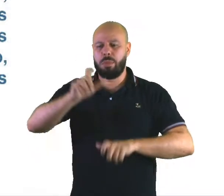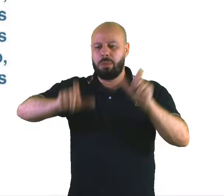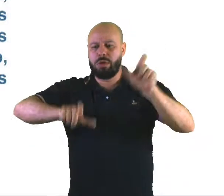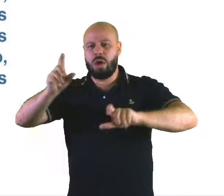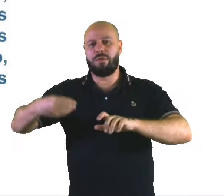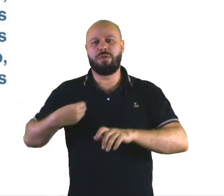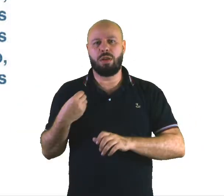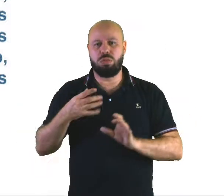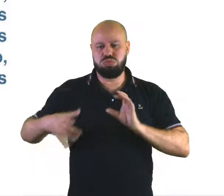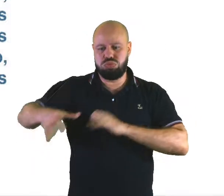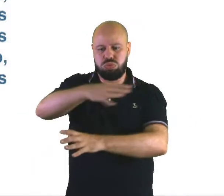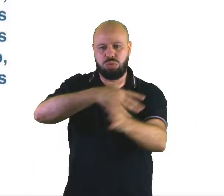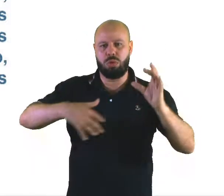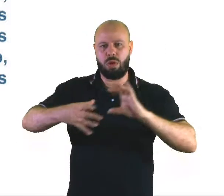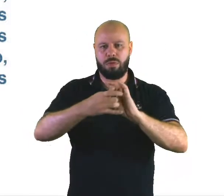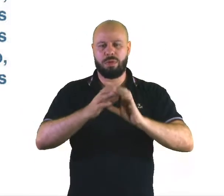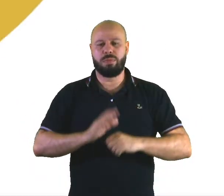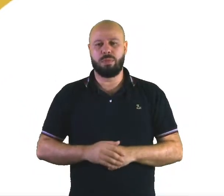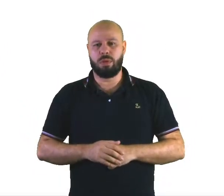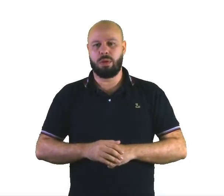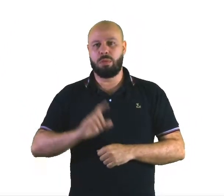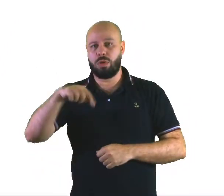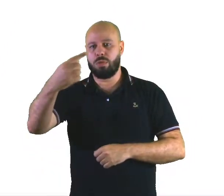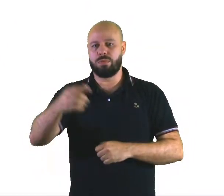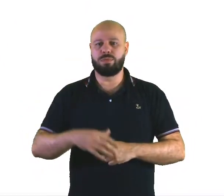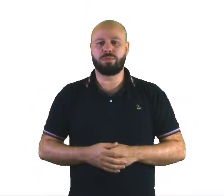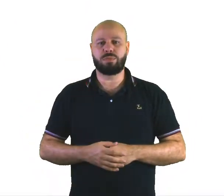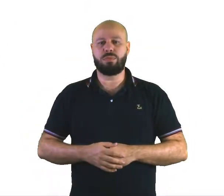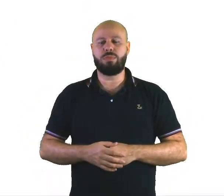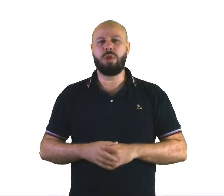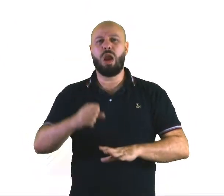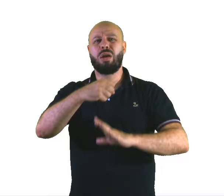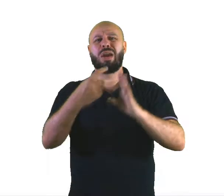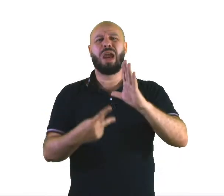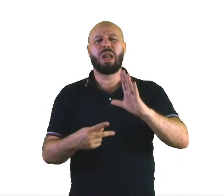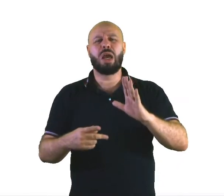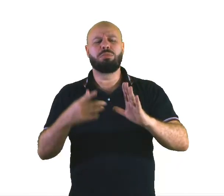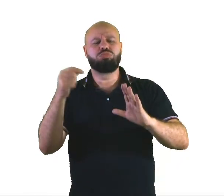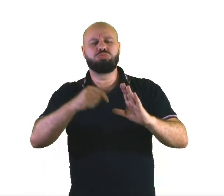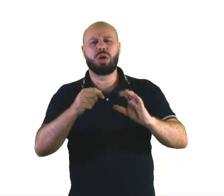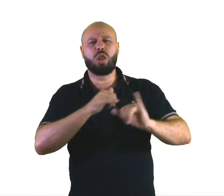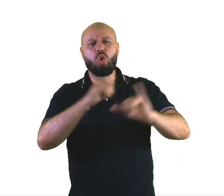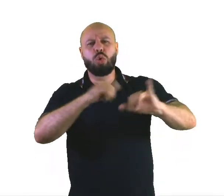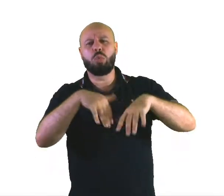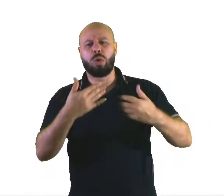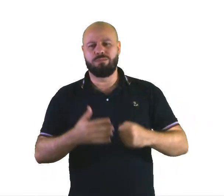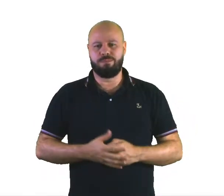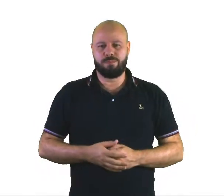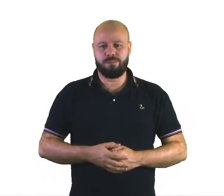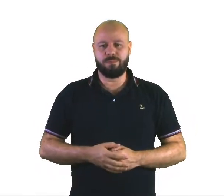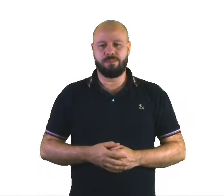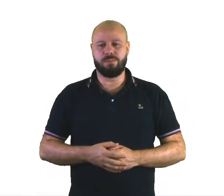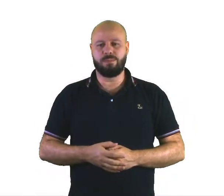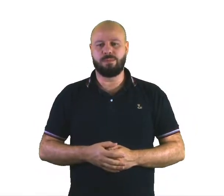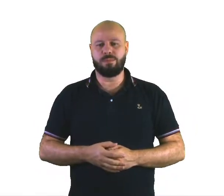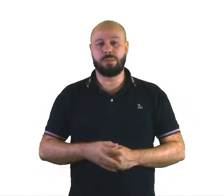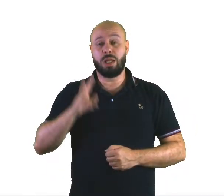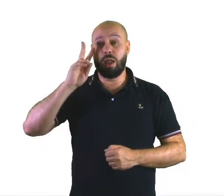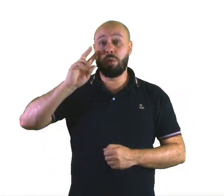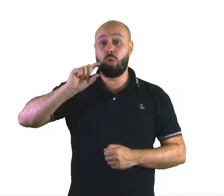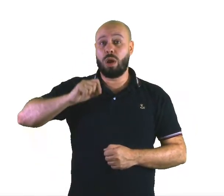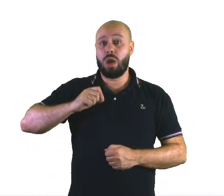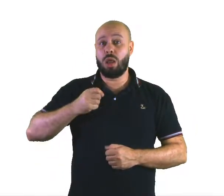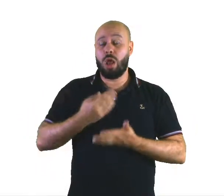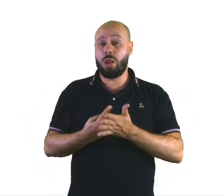personagens envolvidas. Próximo. E quais são as características da notícia? Vocês lembram que nós, na